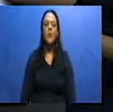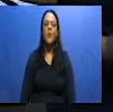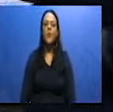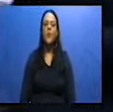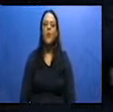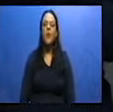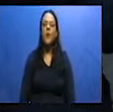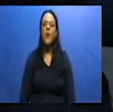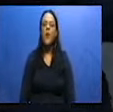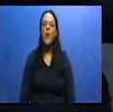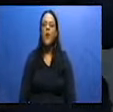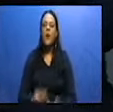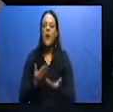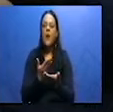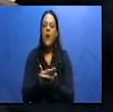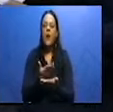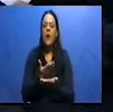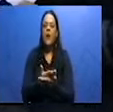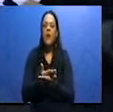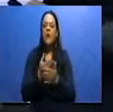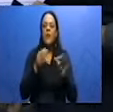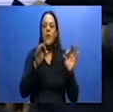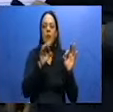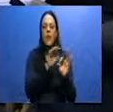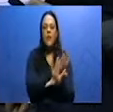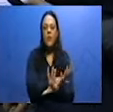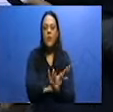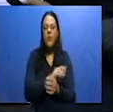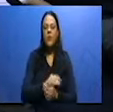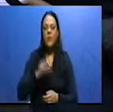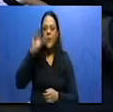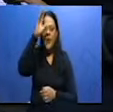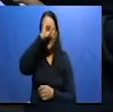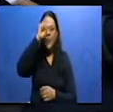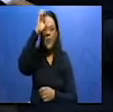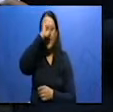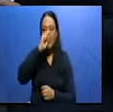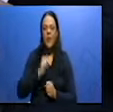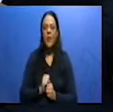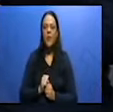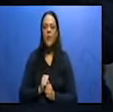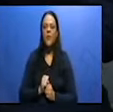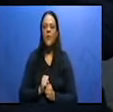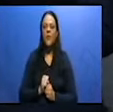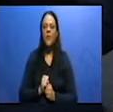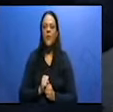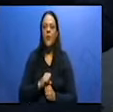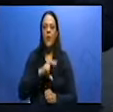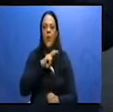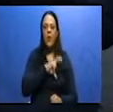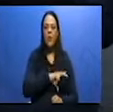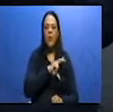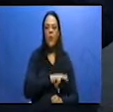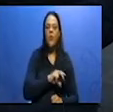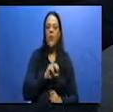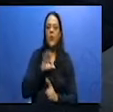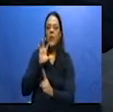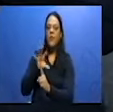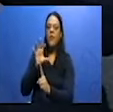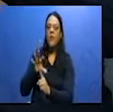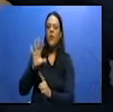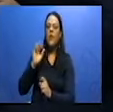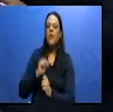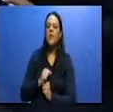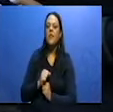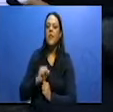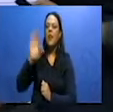Então, a aula acabou aqui. Nós vimos a influência dos portugueses no continente africano. A tarefinha ficou exercício